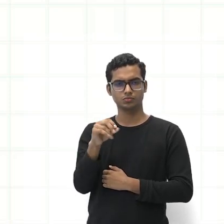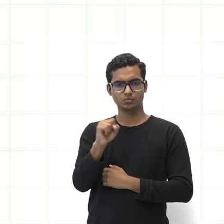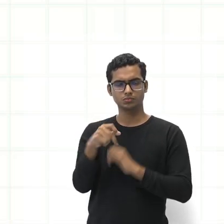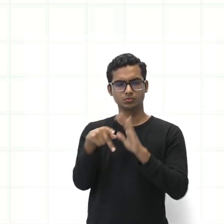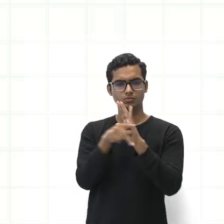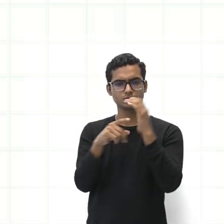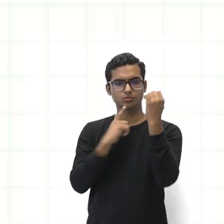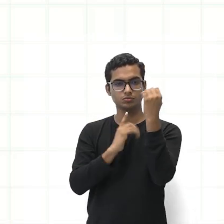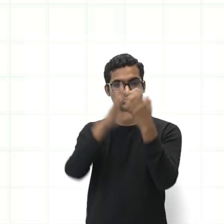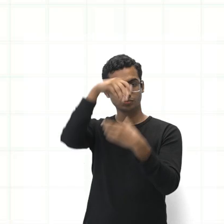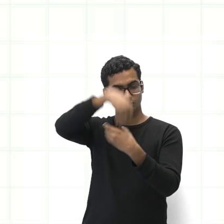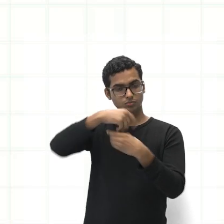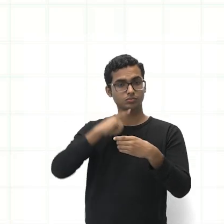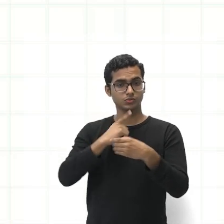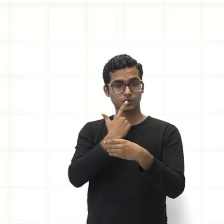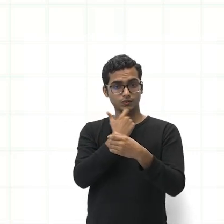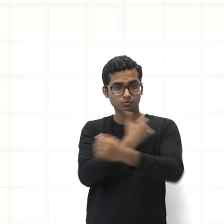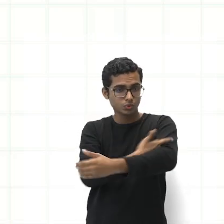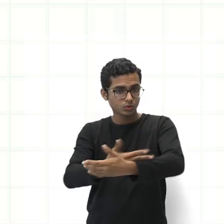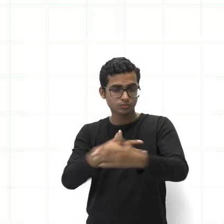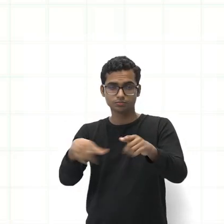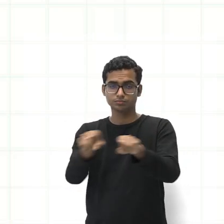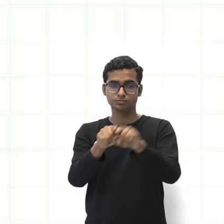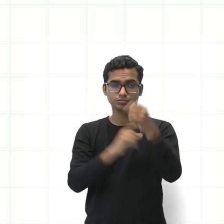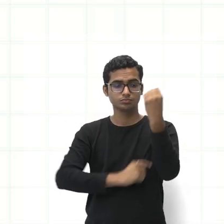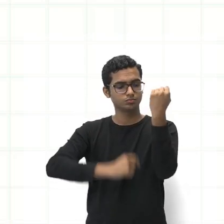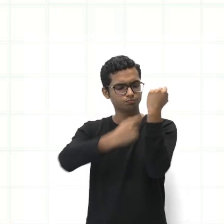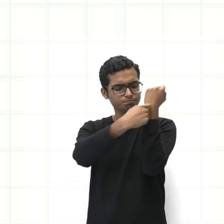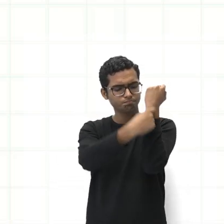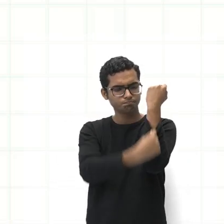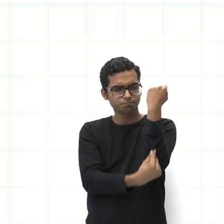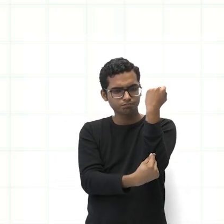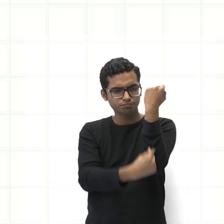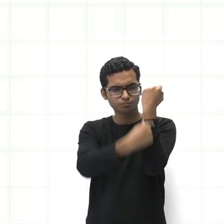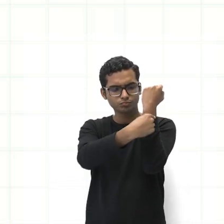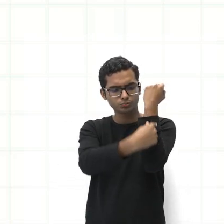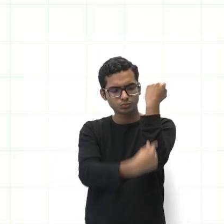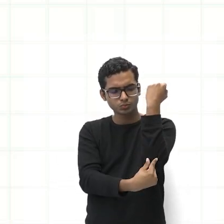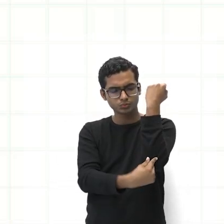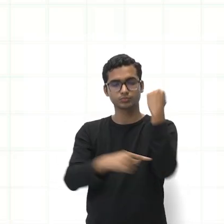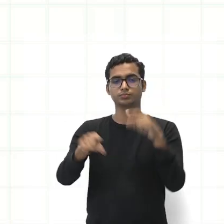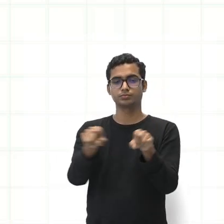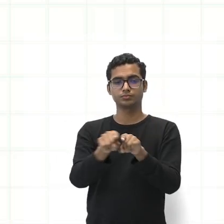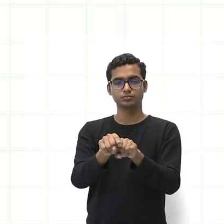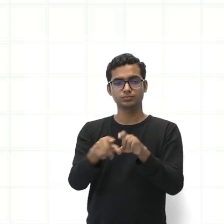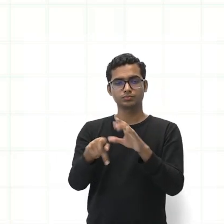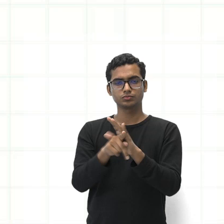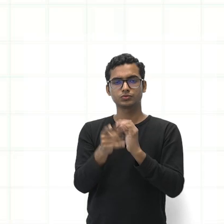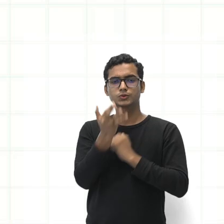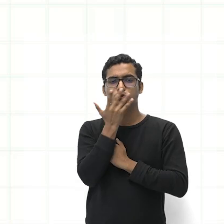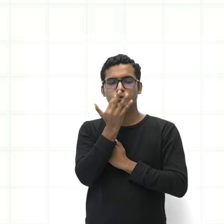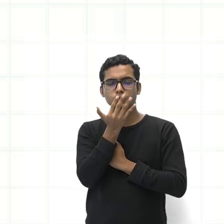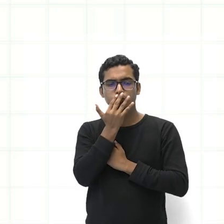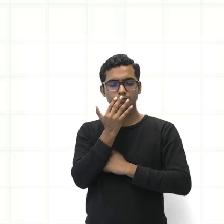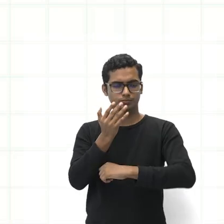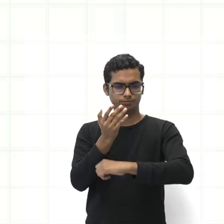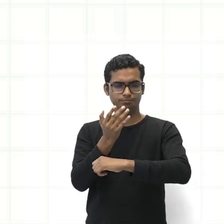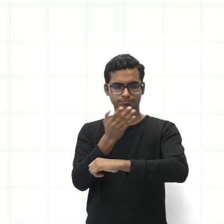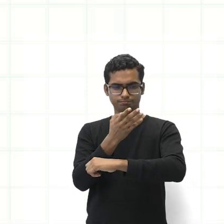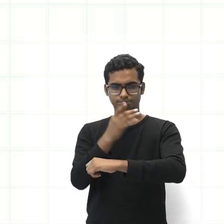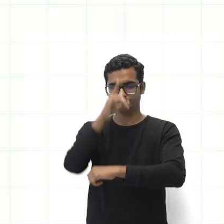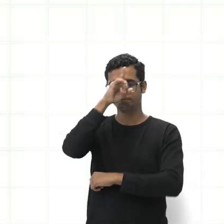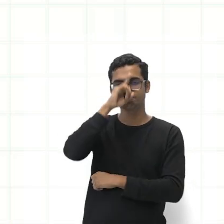vasos sanguíneos, certo? E aqui a medula óssea amarela, que é a responsável